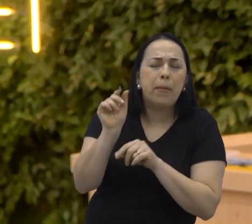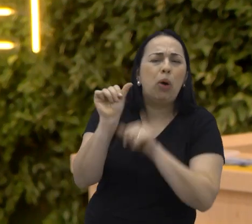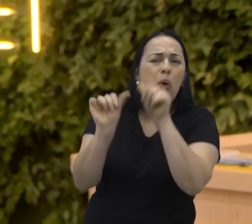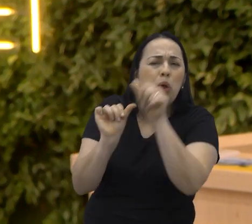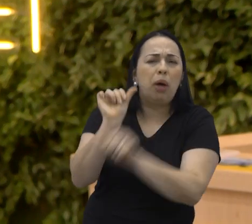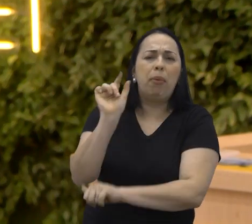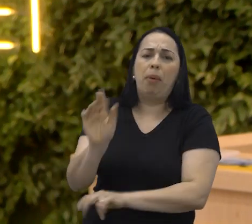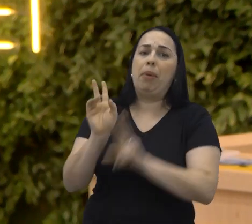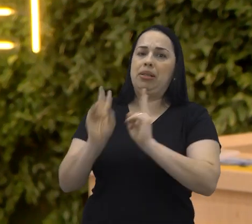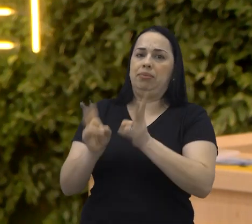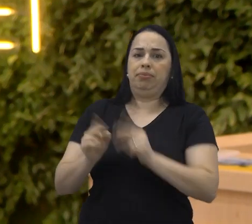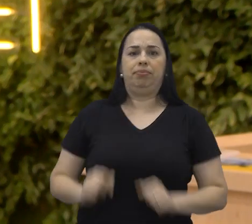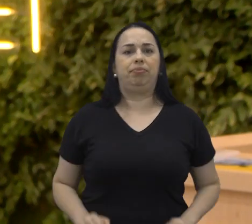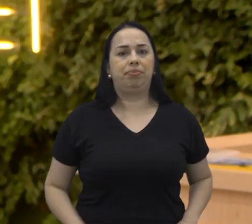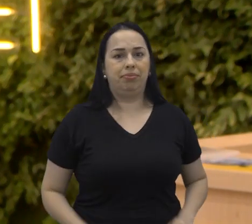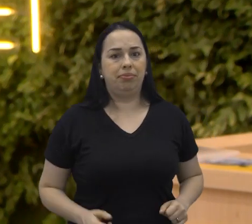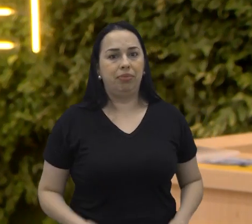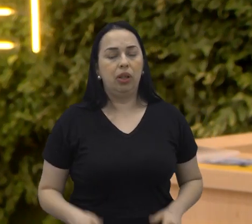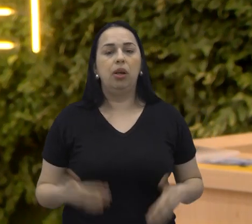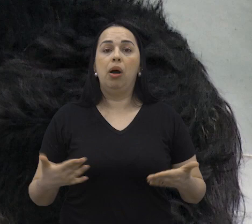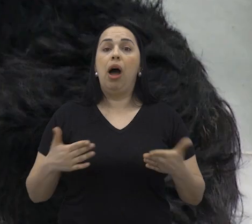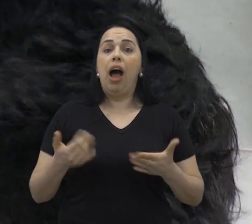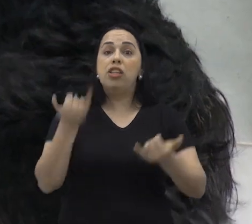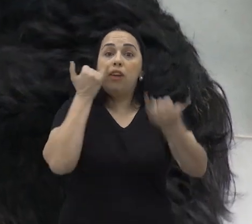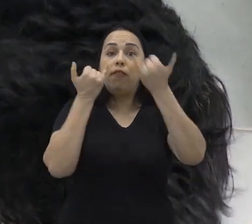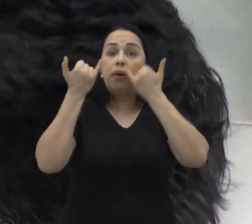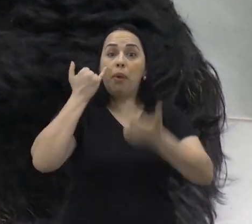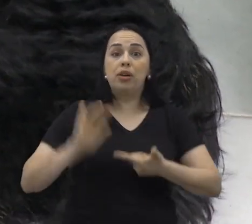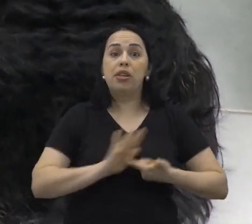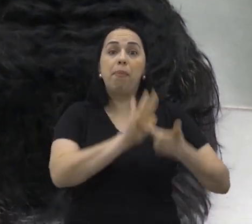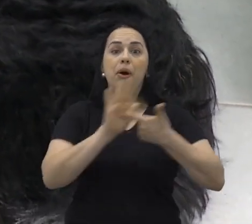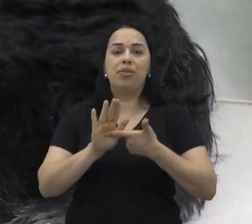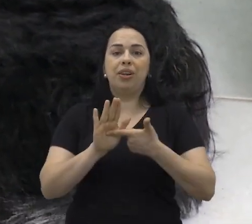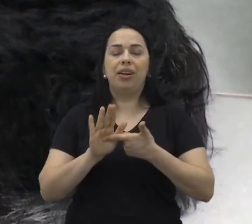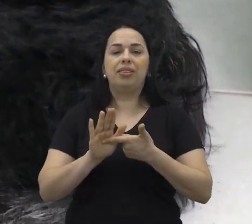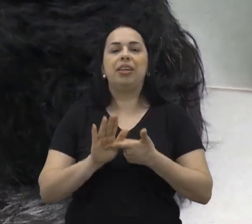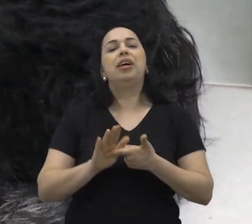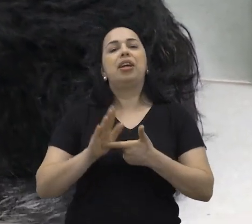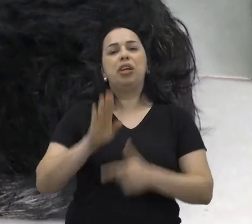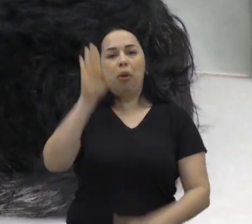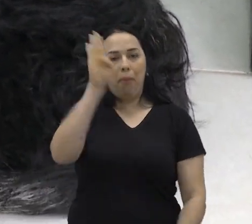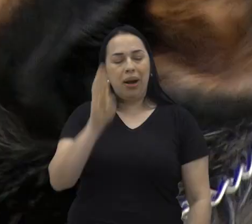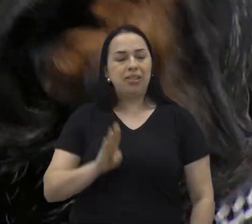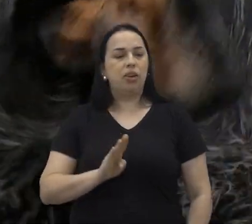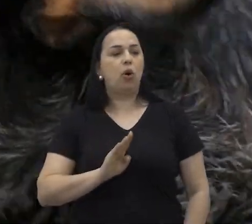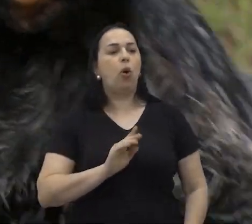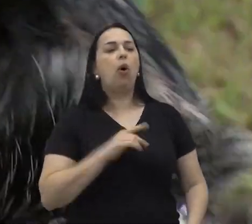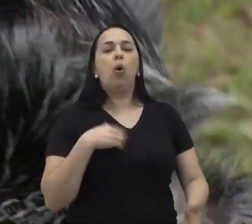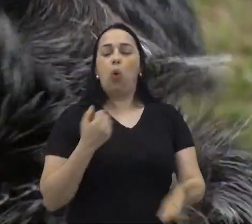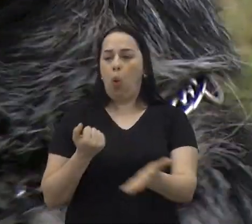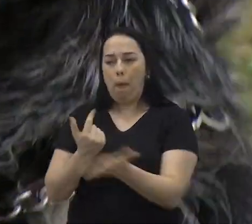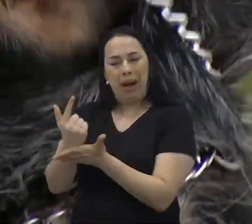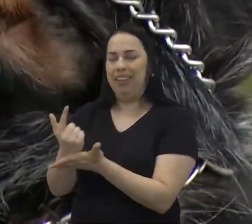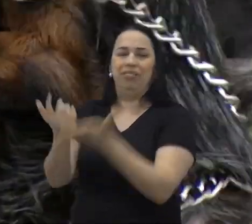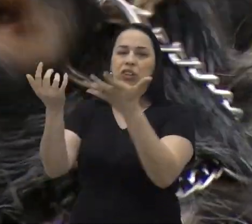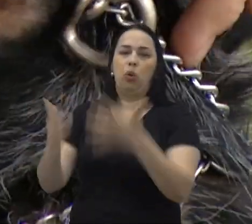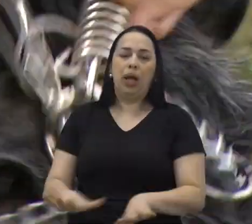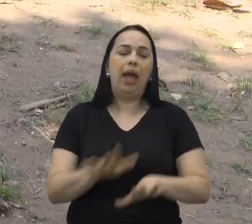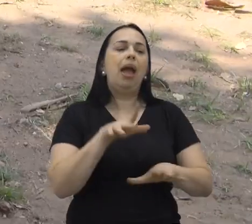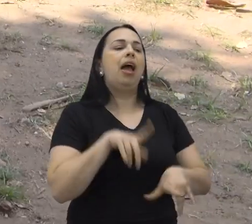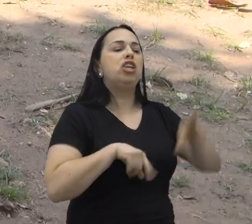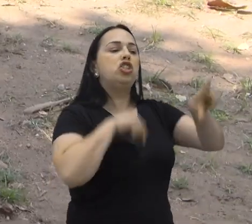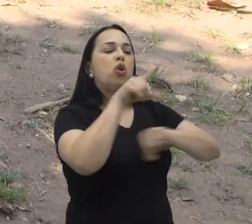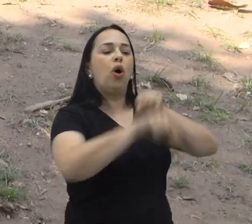na cor, alguma coisa, mas sempre seguindo o mesmo padrão. Esse número mostra que os brasileiros preferem adotar do que comprar